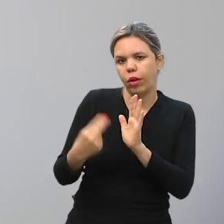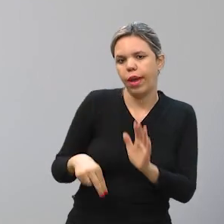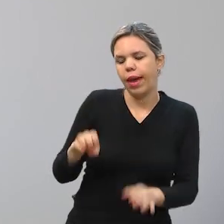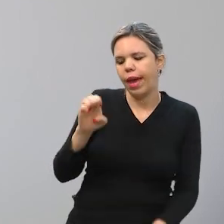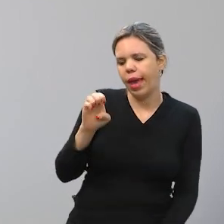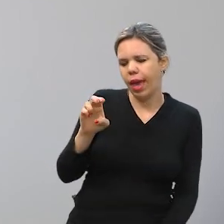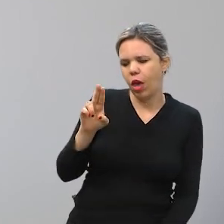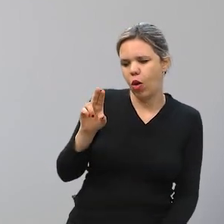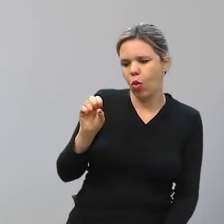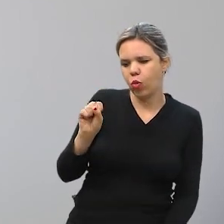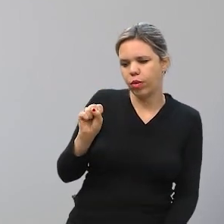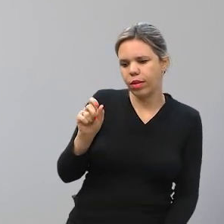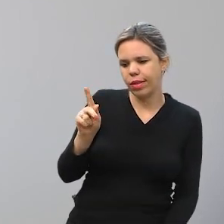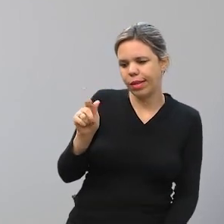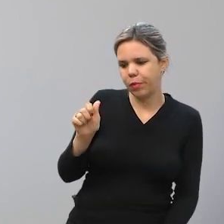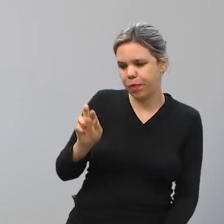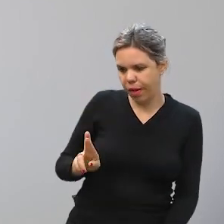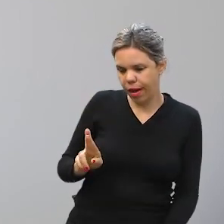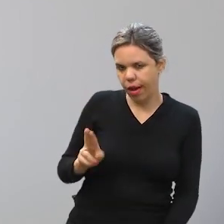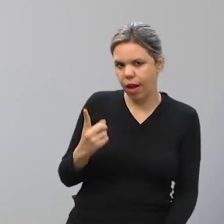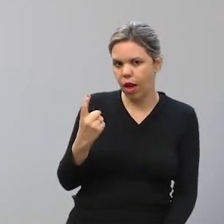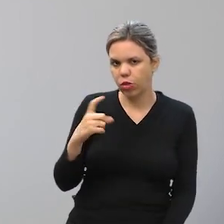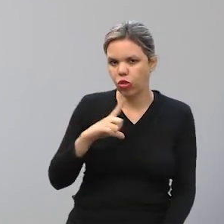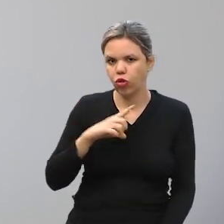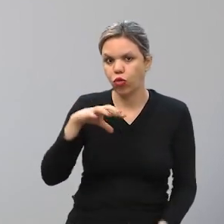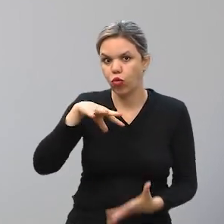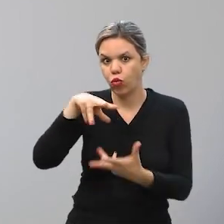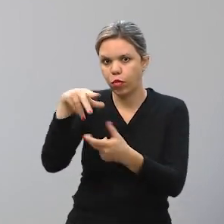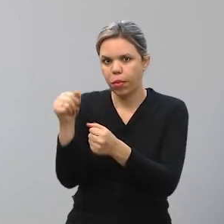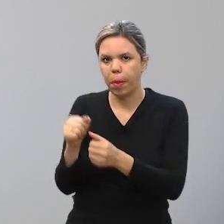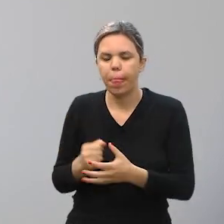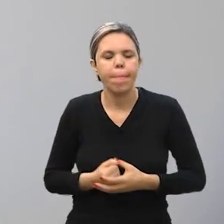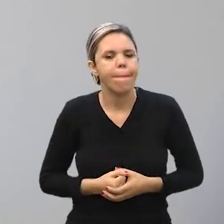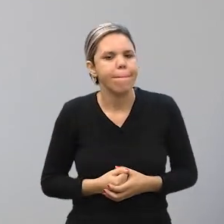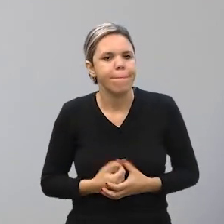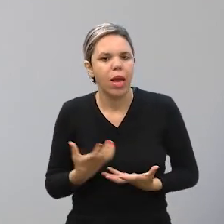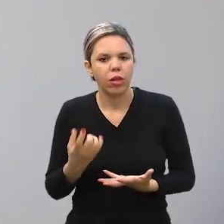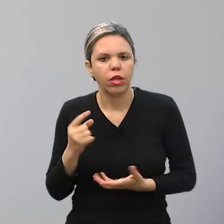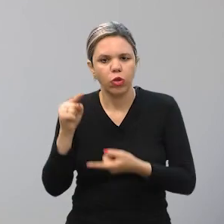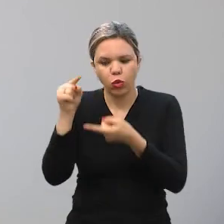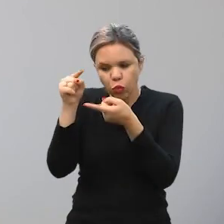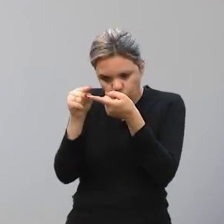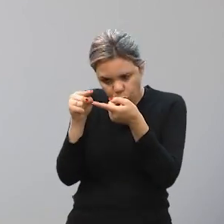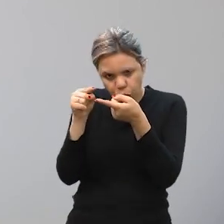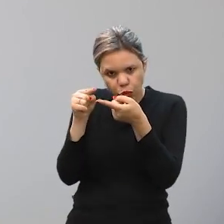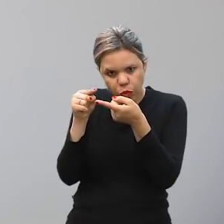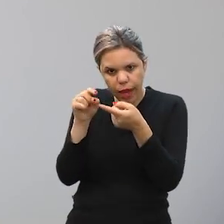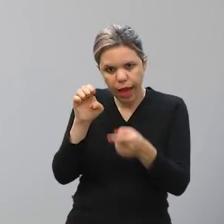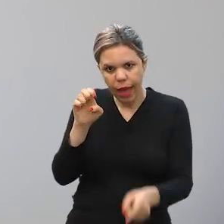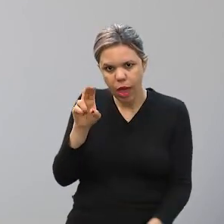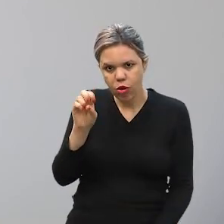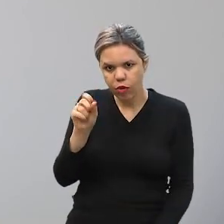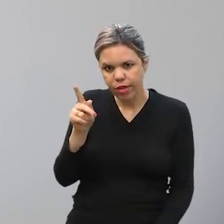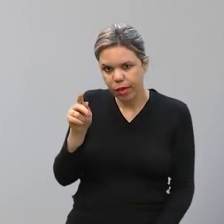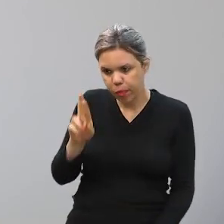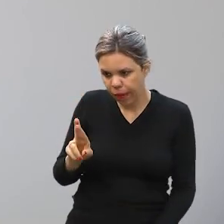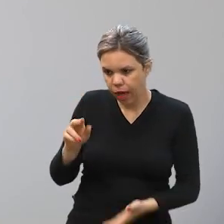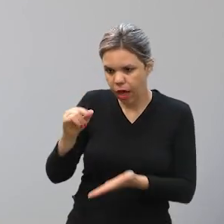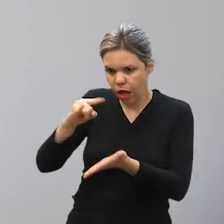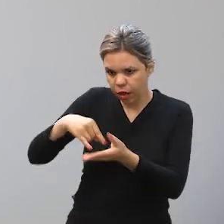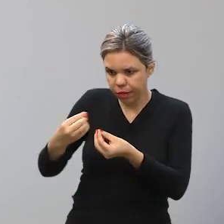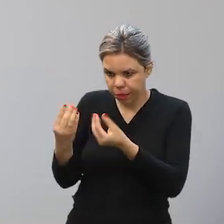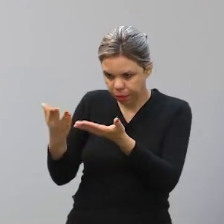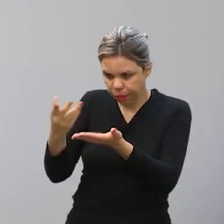Euspar. Era a única que tinha no mundo, Euspar. Eu quero um frasquinho de Euspar. Eu deixo a